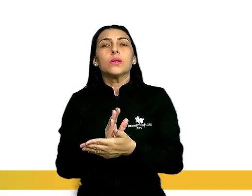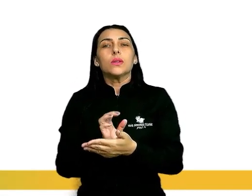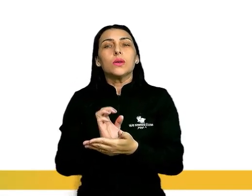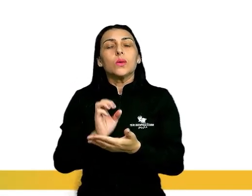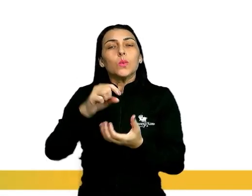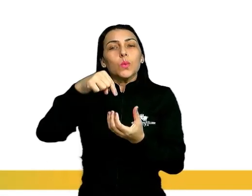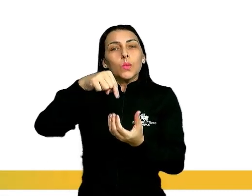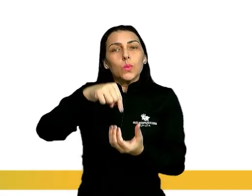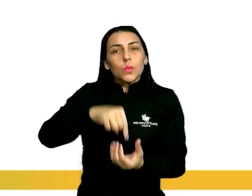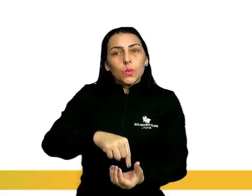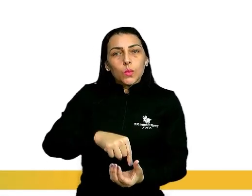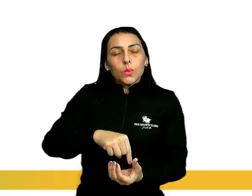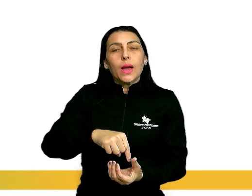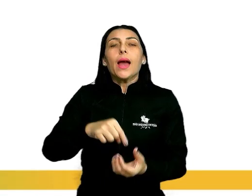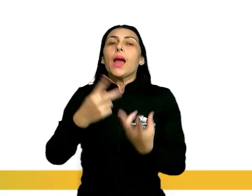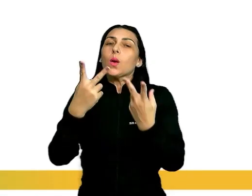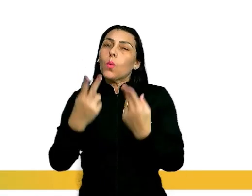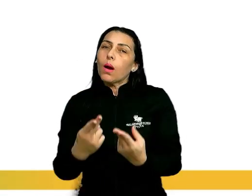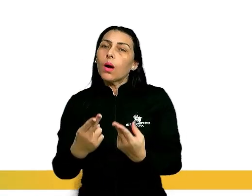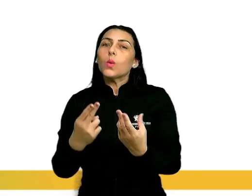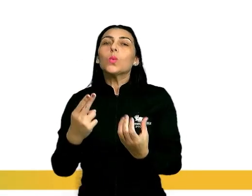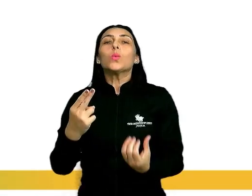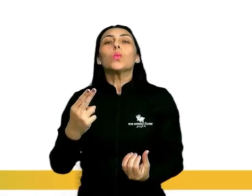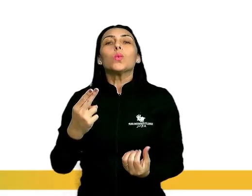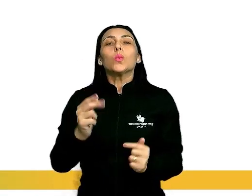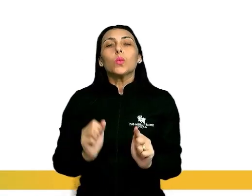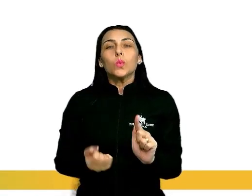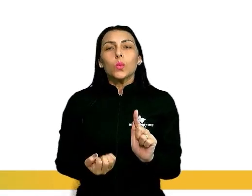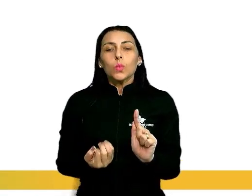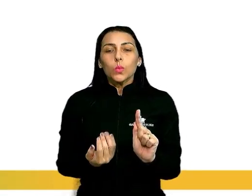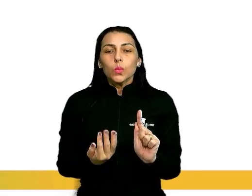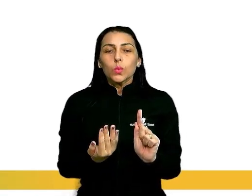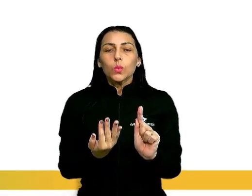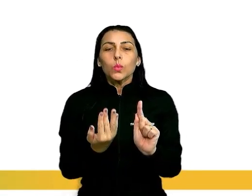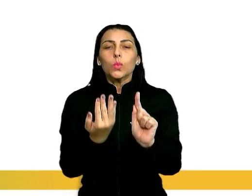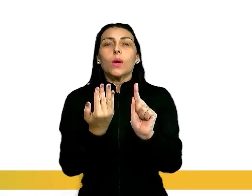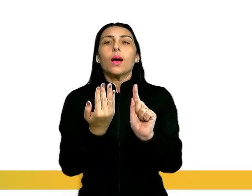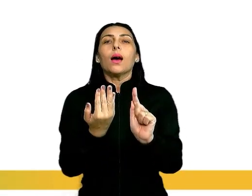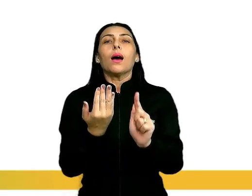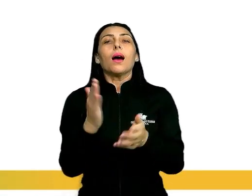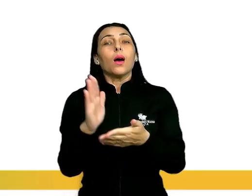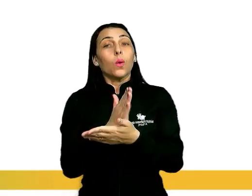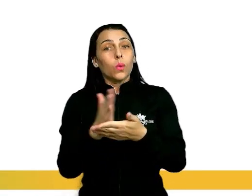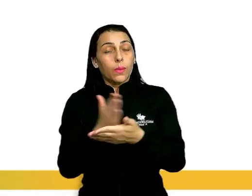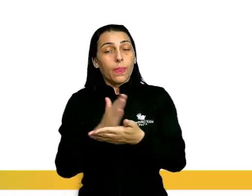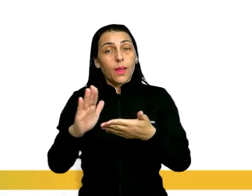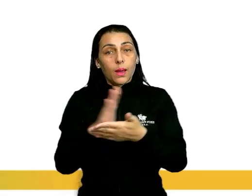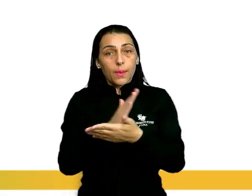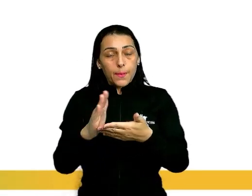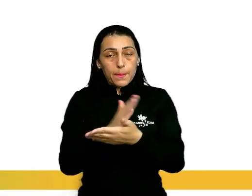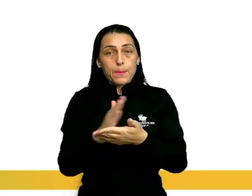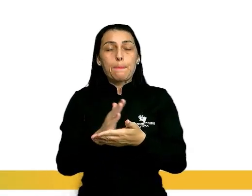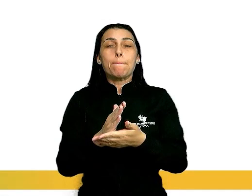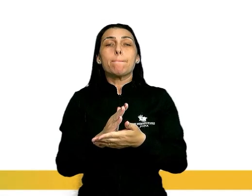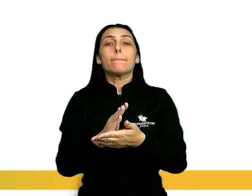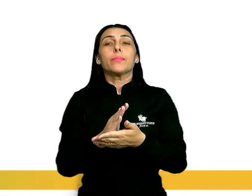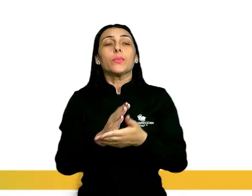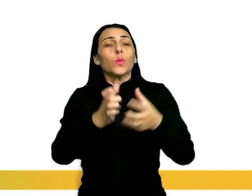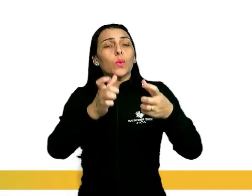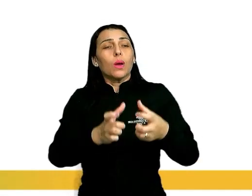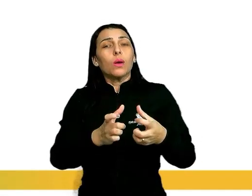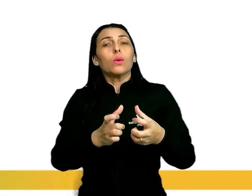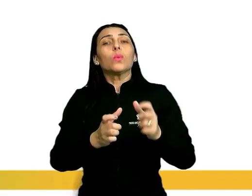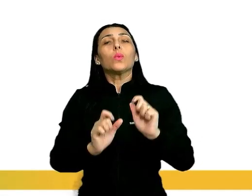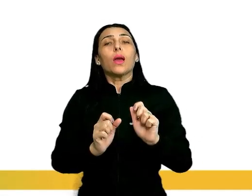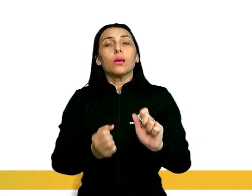ser igual também o centro de de gravidade isso ocorre porque na maioria dos problemas que nós estudamos no campo gravitacional ele é